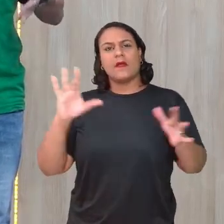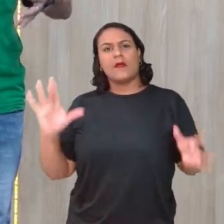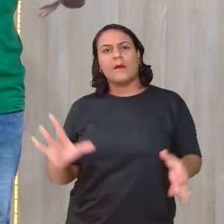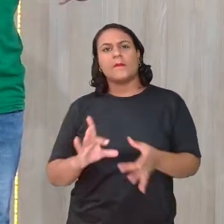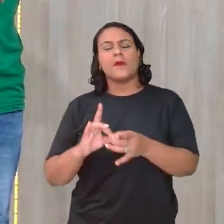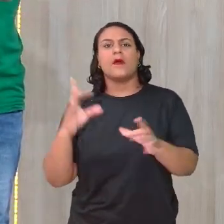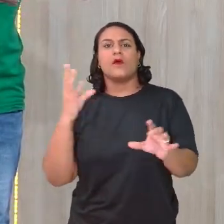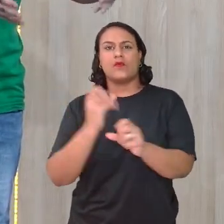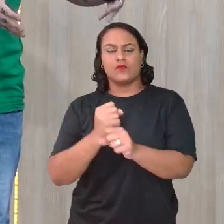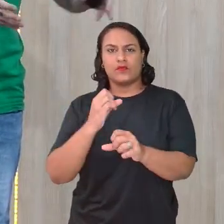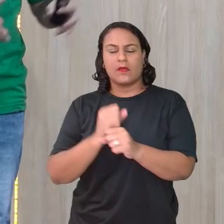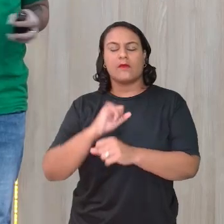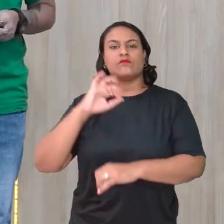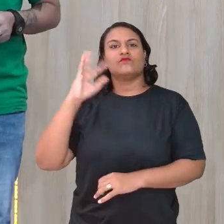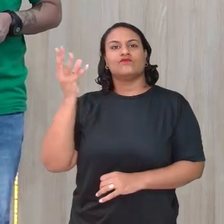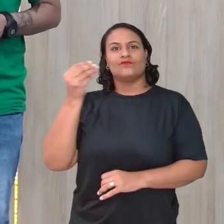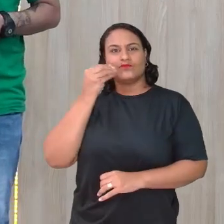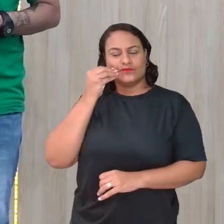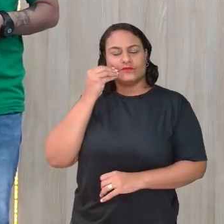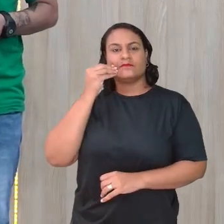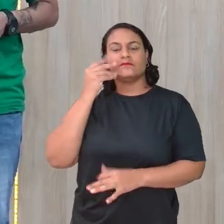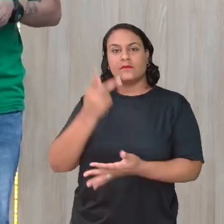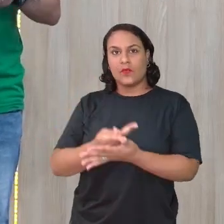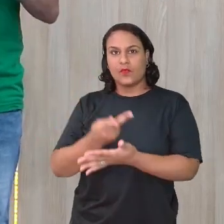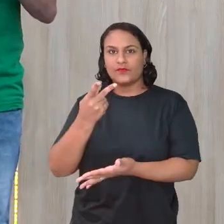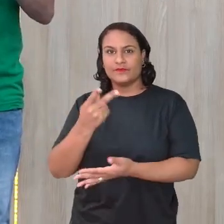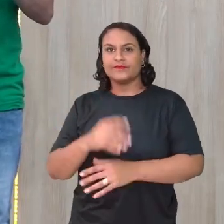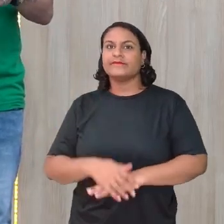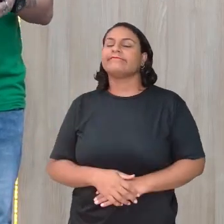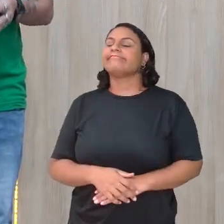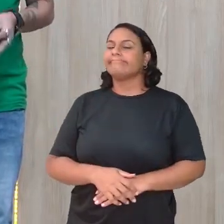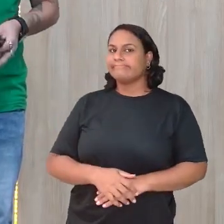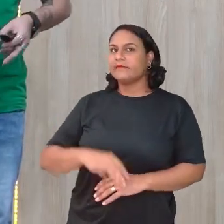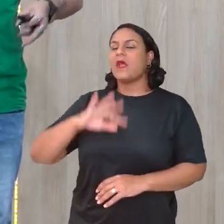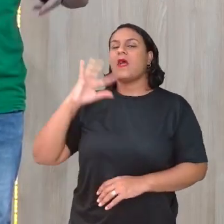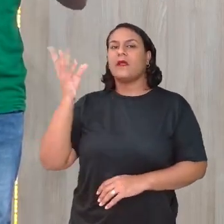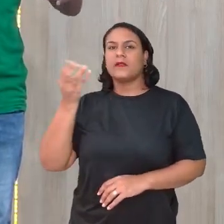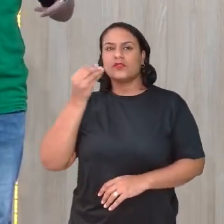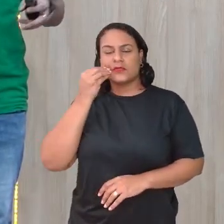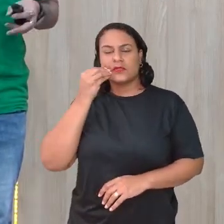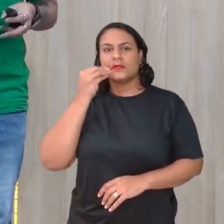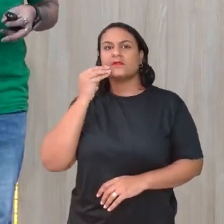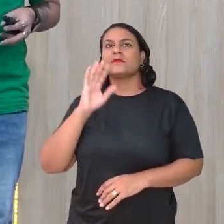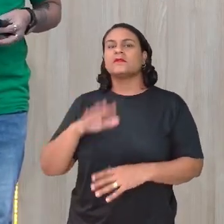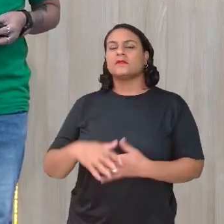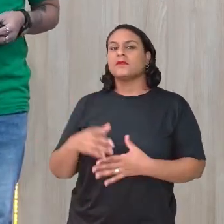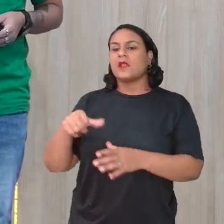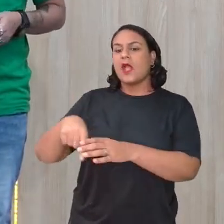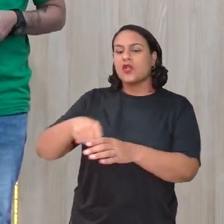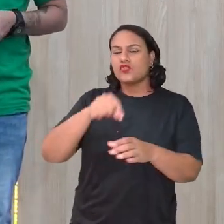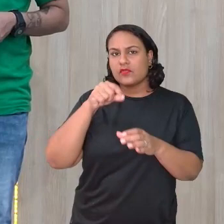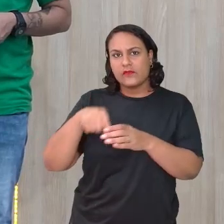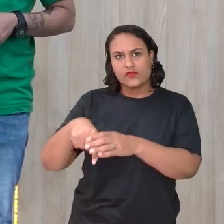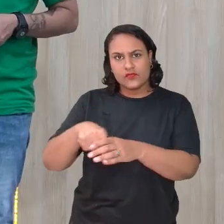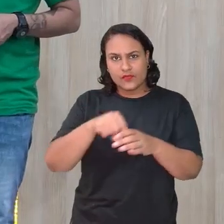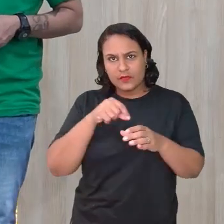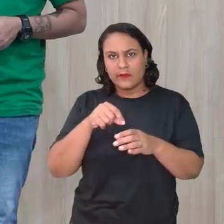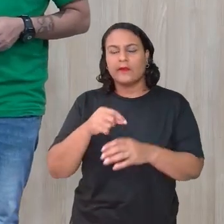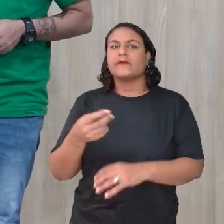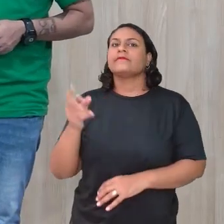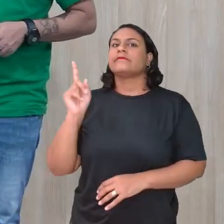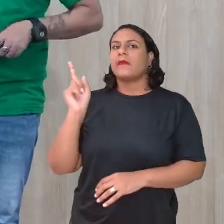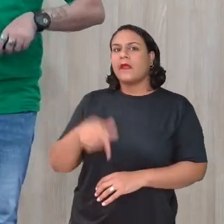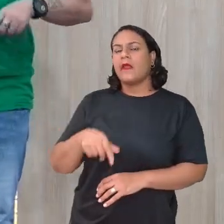ao cálculo dessa chance disso acontecer, ou seja, a probabilidade de que os escolhidos sejam esses